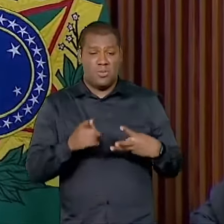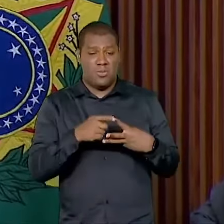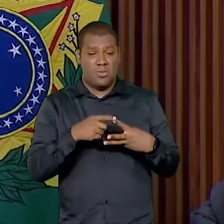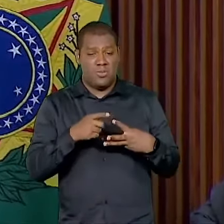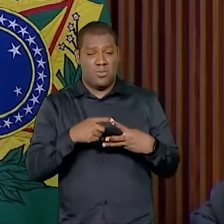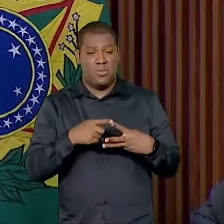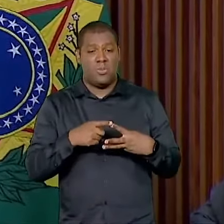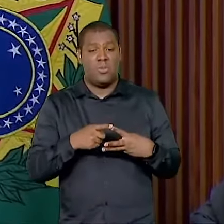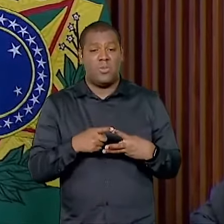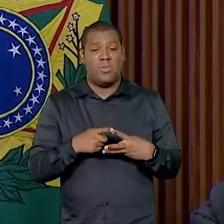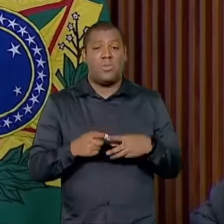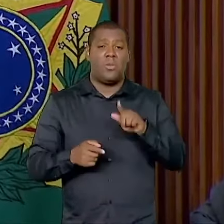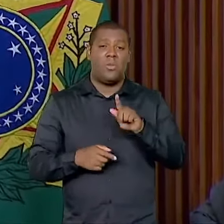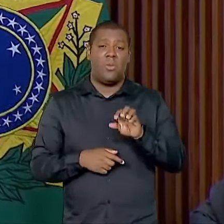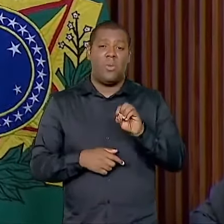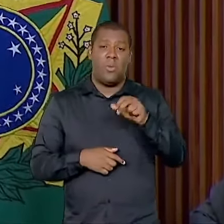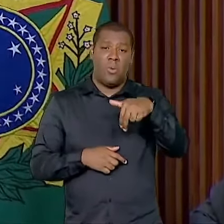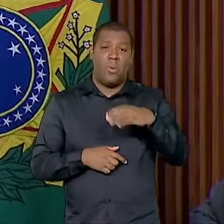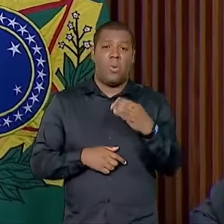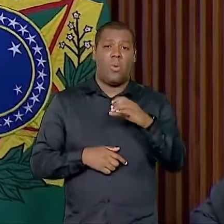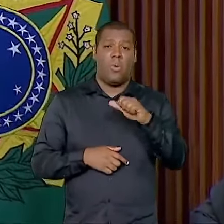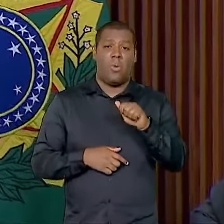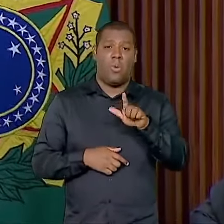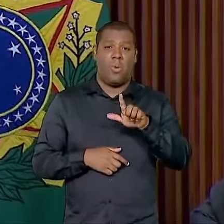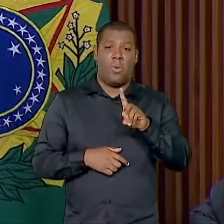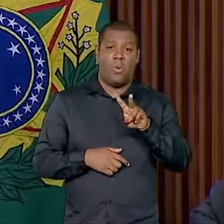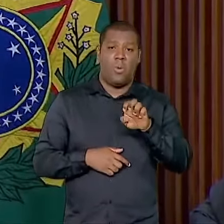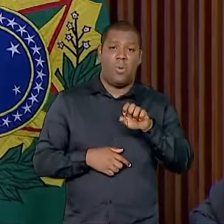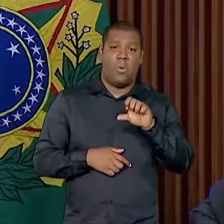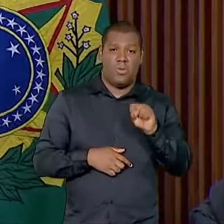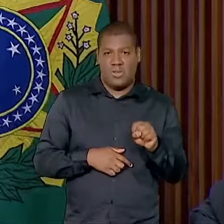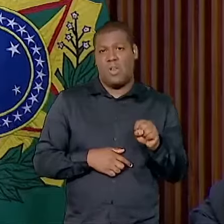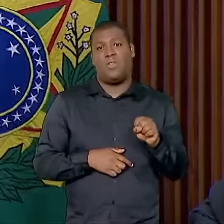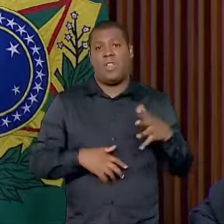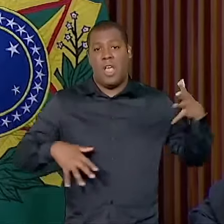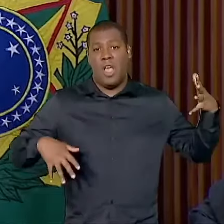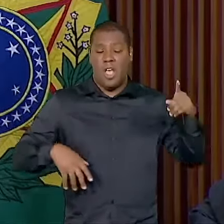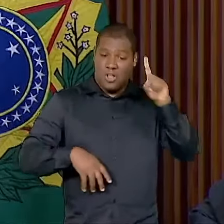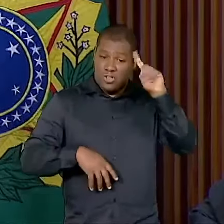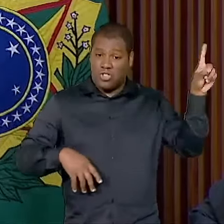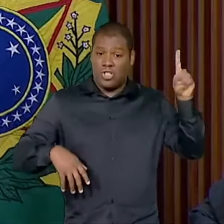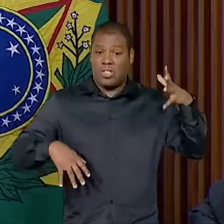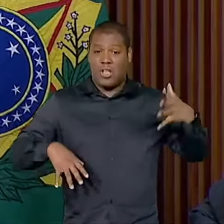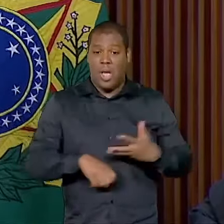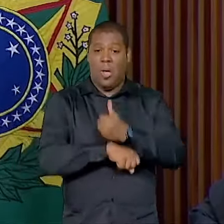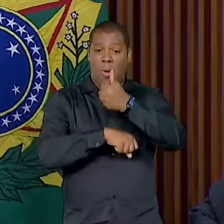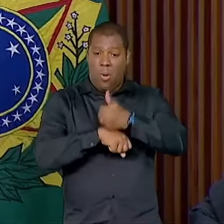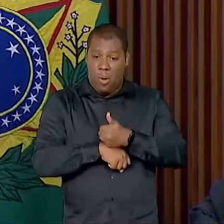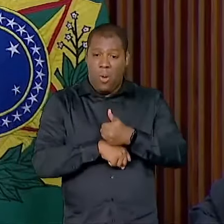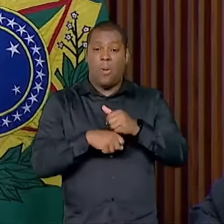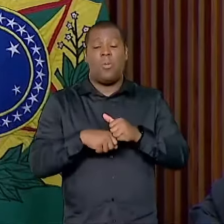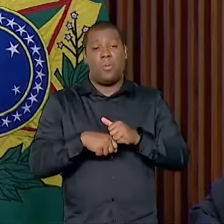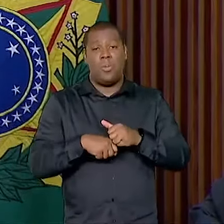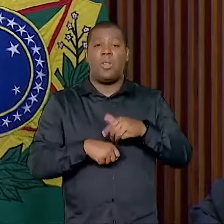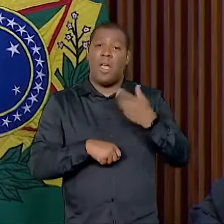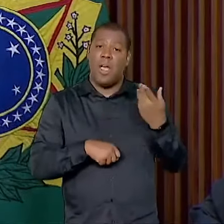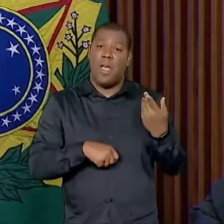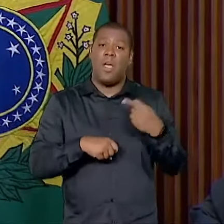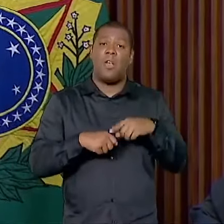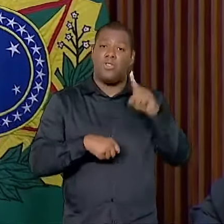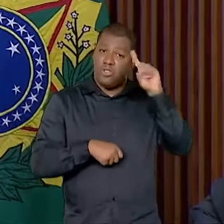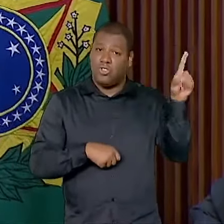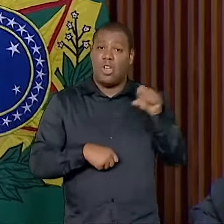em função dos acontecimentos do 8 de janeiro. A companheira Daniela,